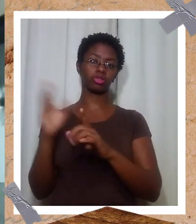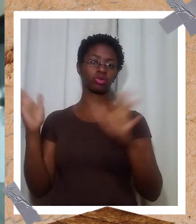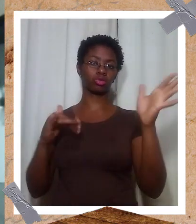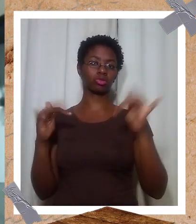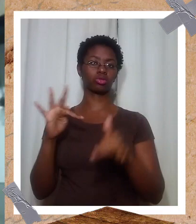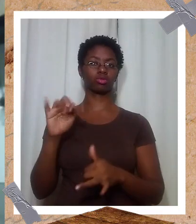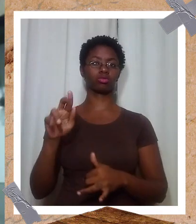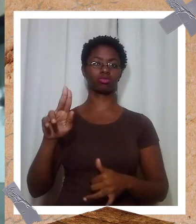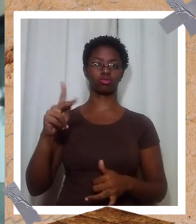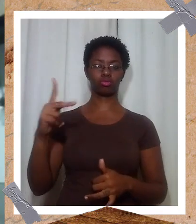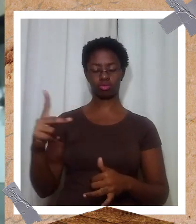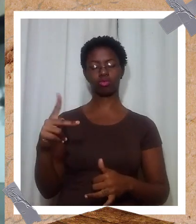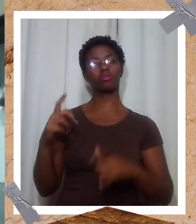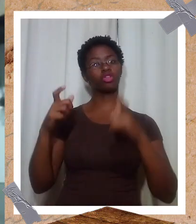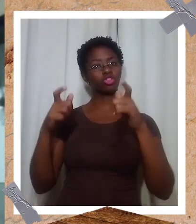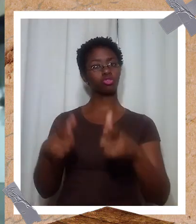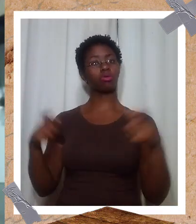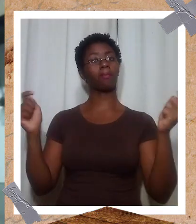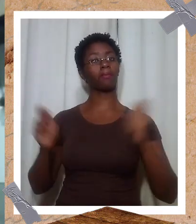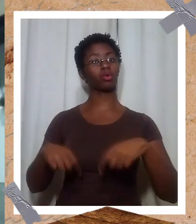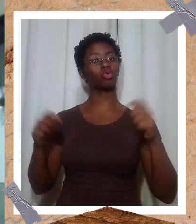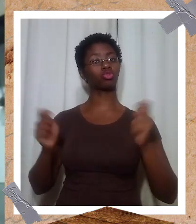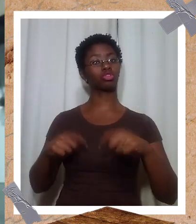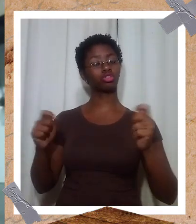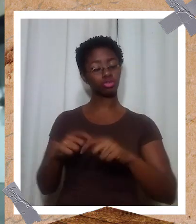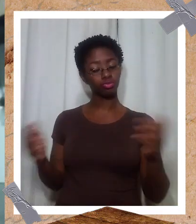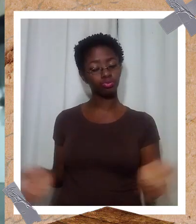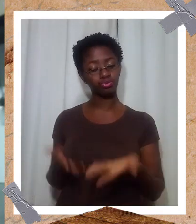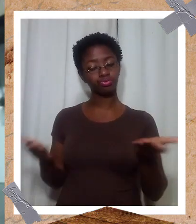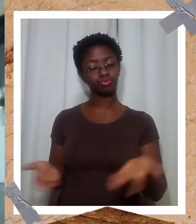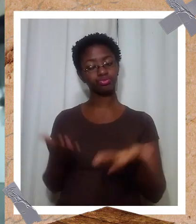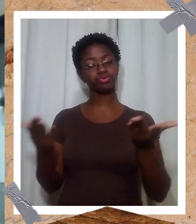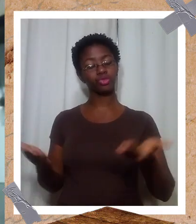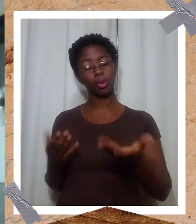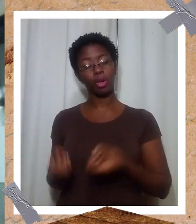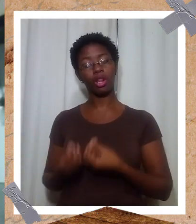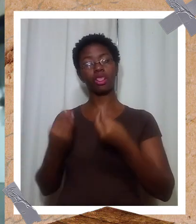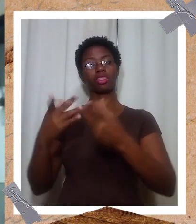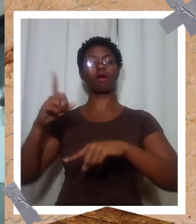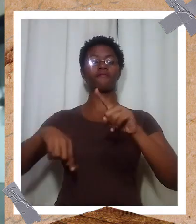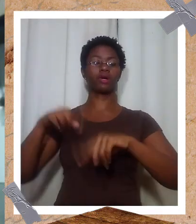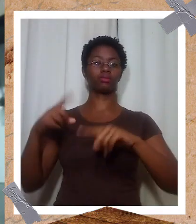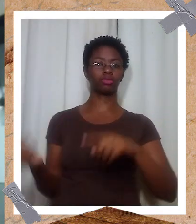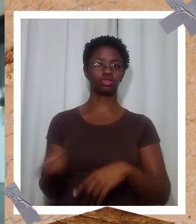FLUP como esse lugar potencial que fornece novas ferramentas também